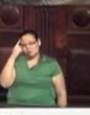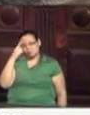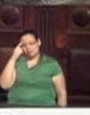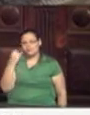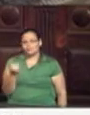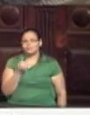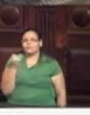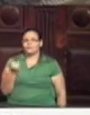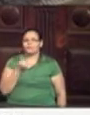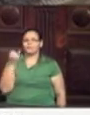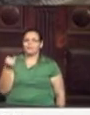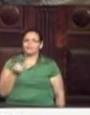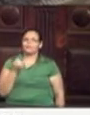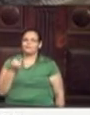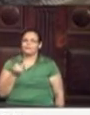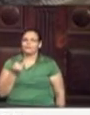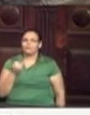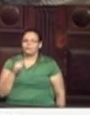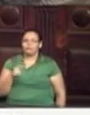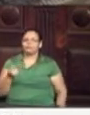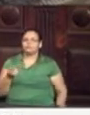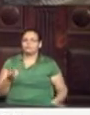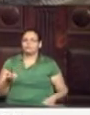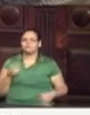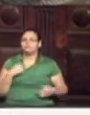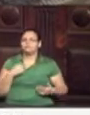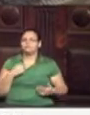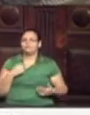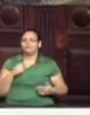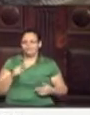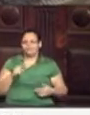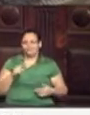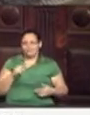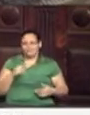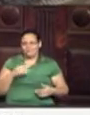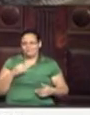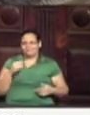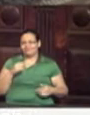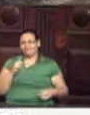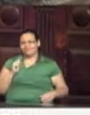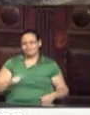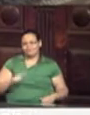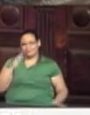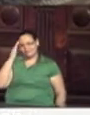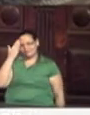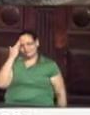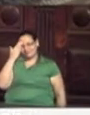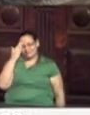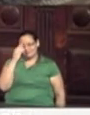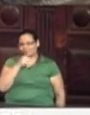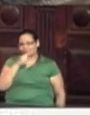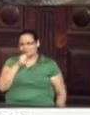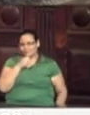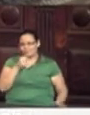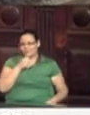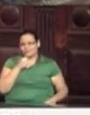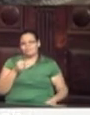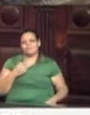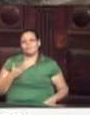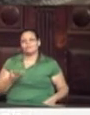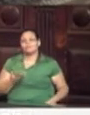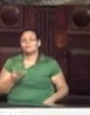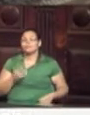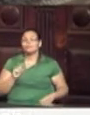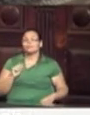foi muito importante a sua restituição, porque elucida um grande mal-entendido que a imprensa acabou cometendo, algum setor da imprensa